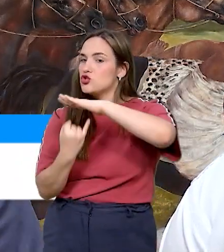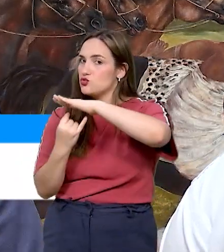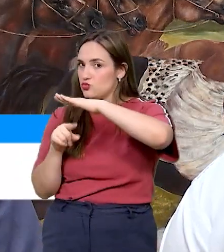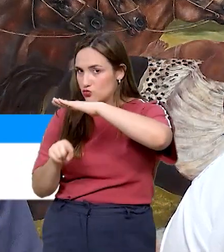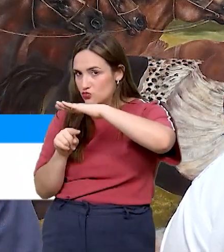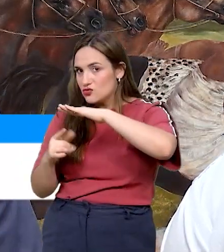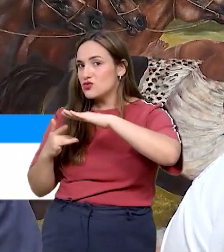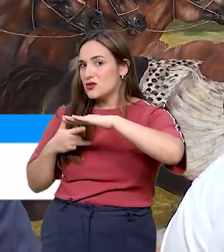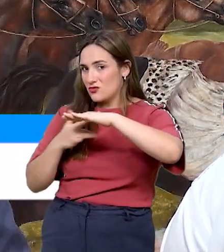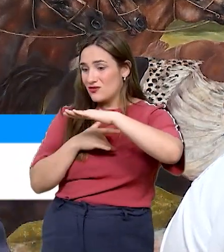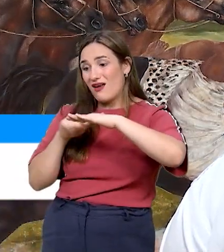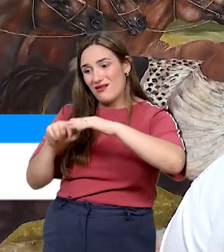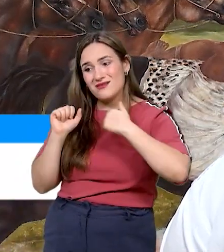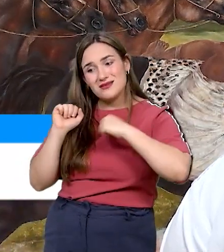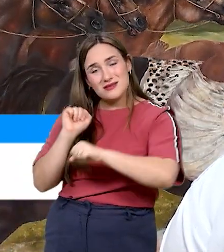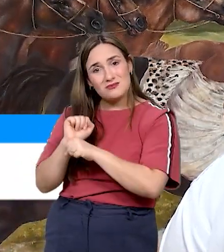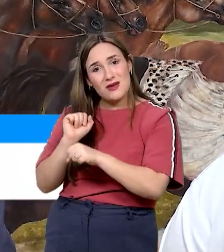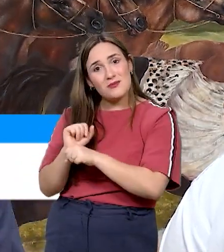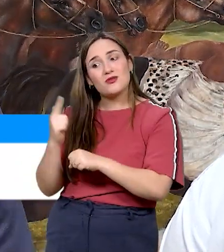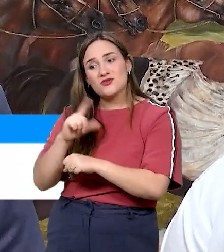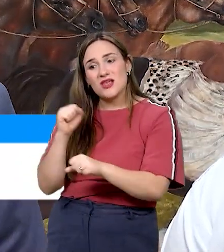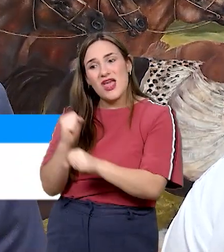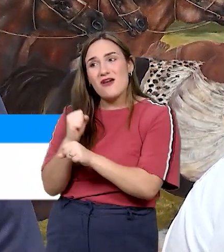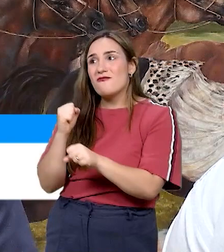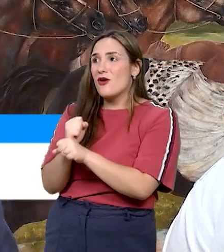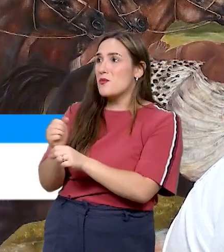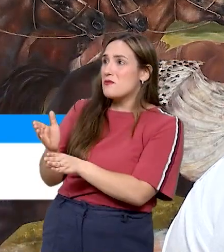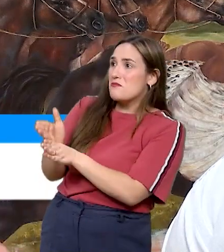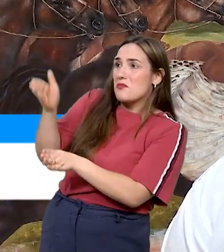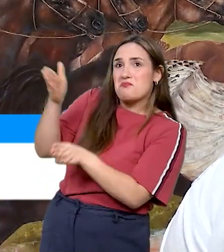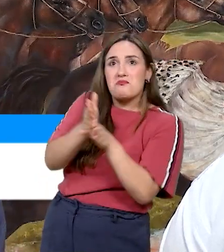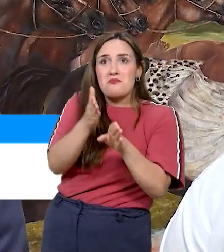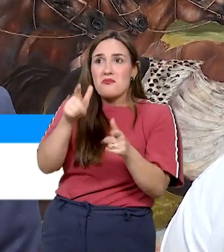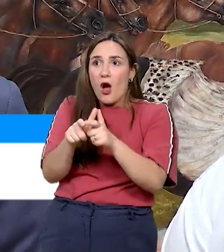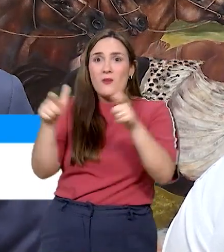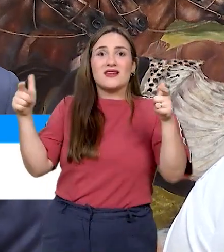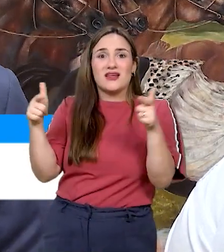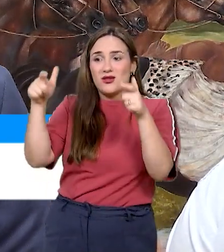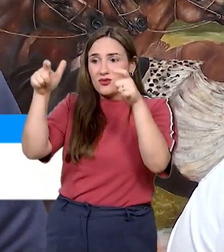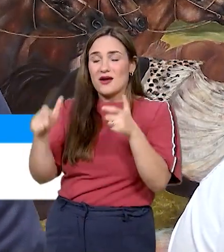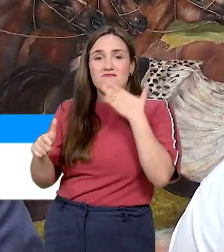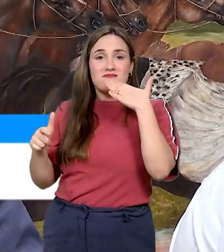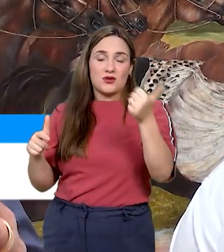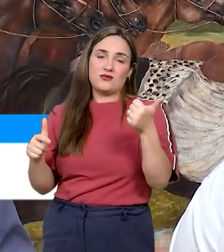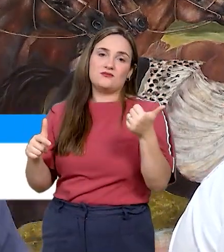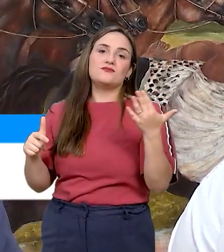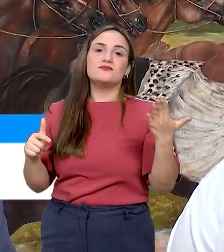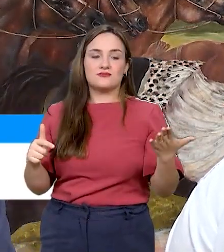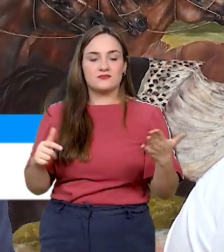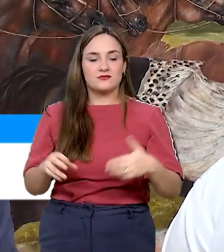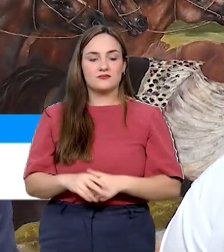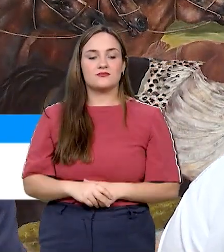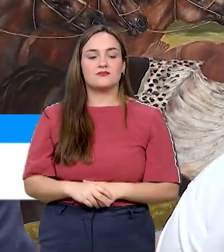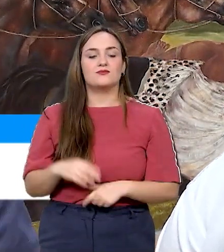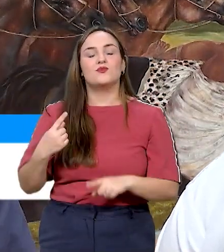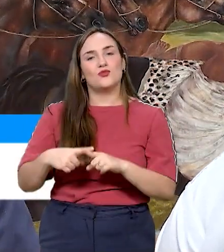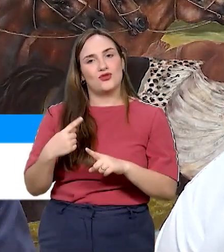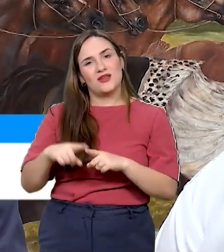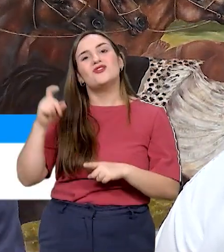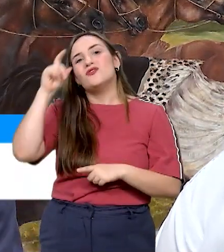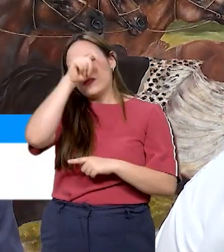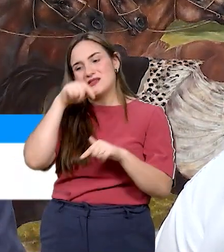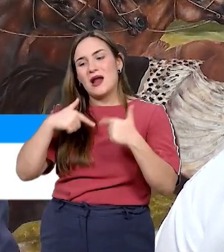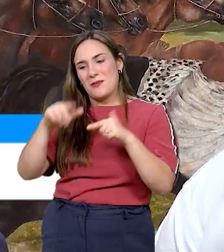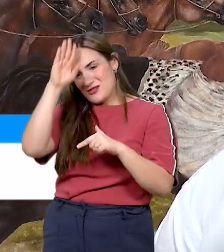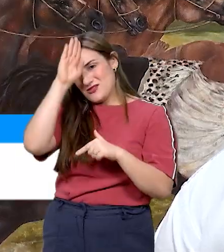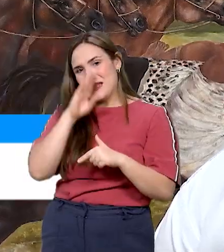falamos também das entidades, que muitas das vezes elas aguardam esses recursos para fazer a reforma, para fazer a ampliação, os investimentos de custeio, tão difícil